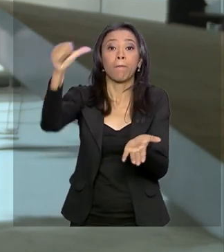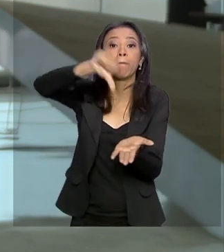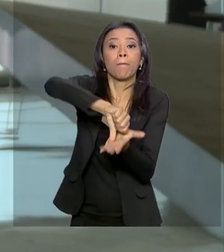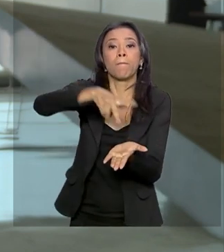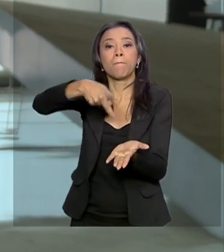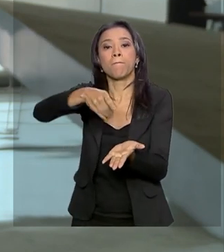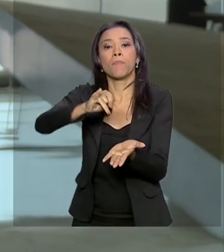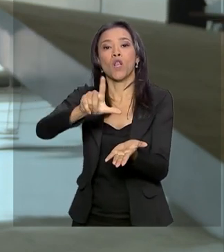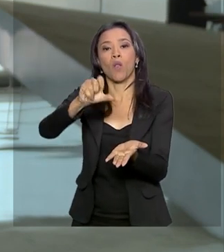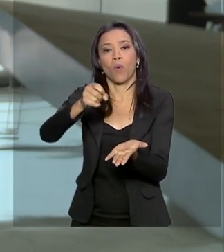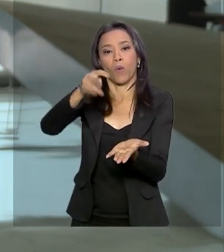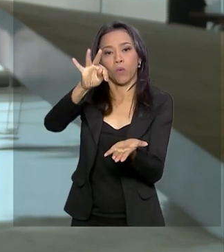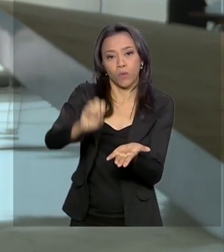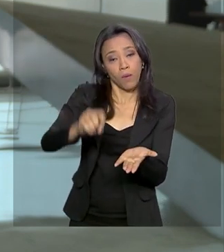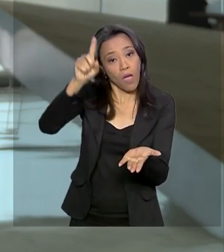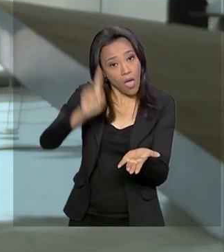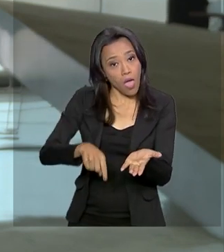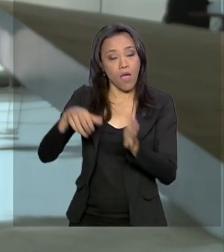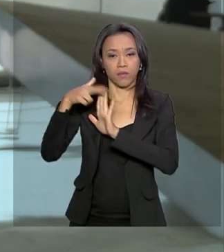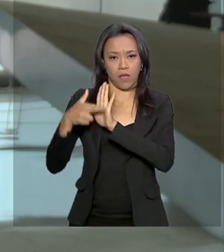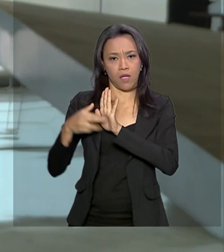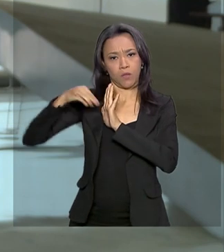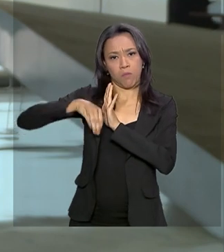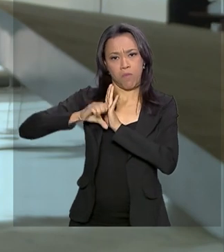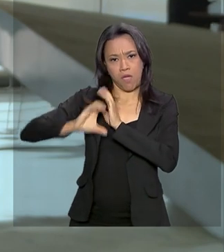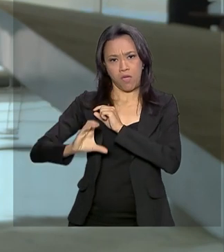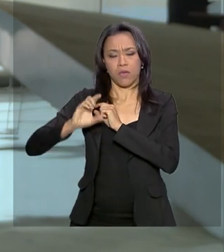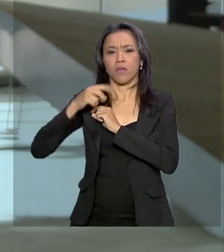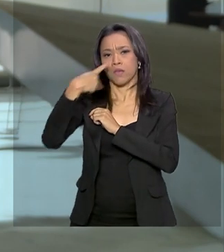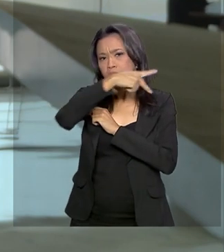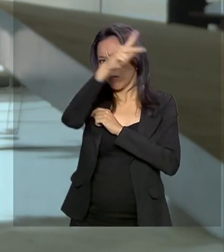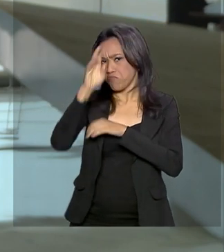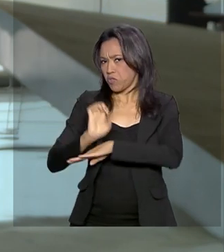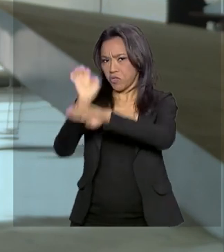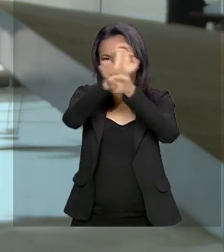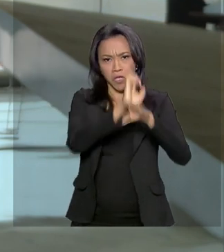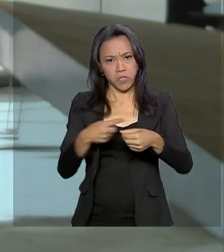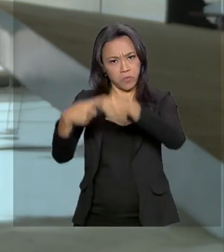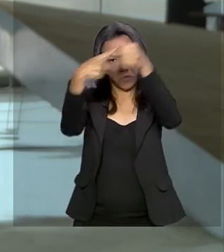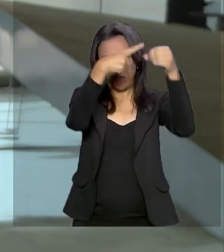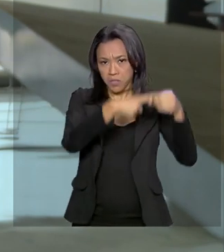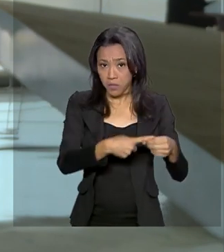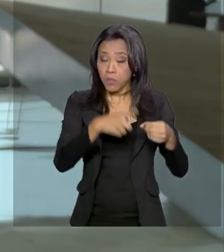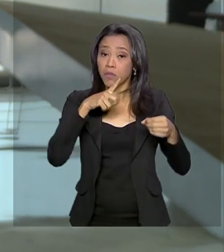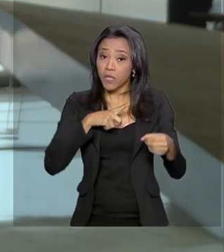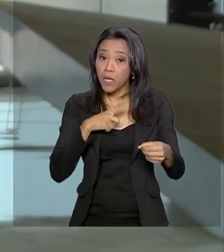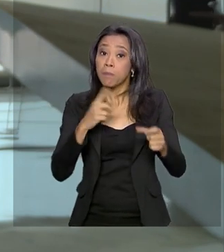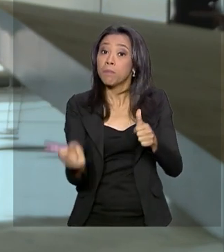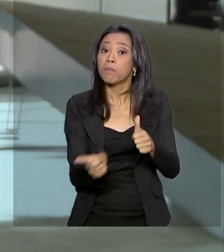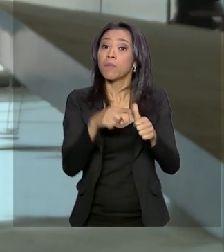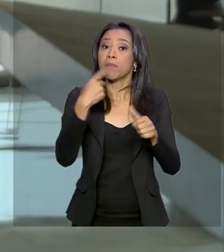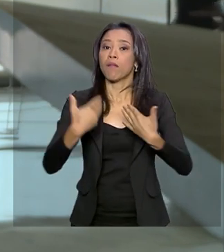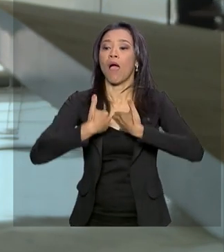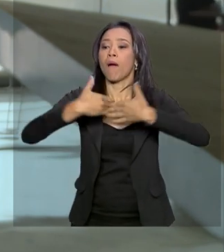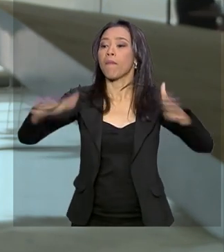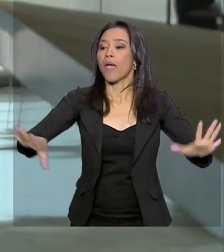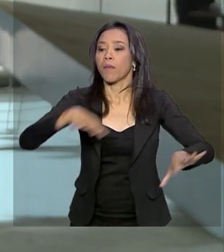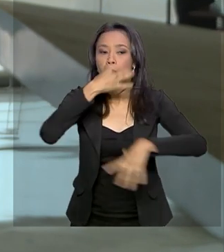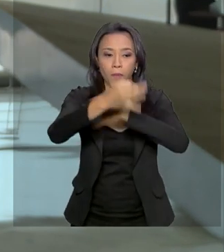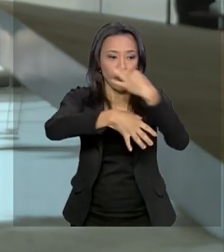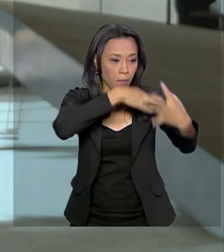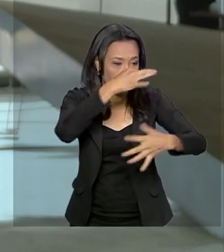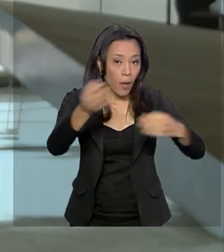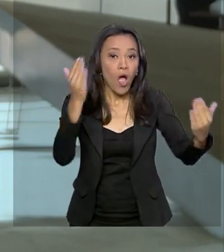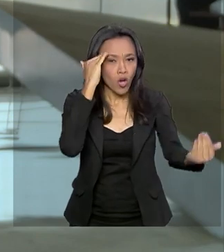das condições estabelecidas pelo MEC é que estados e municípios apliquem uma consulta pública e a adesão